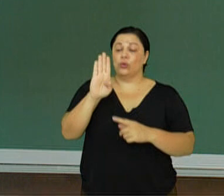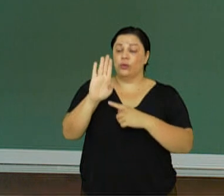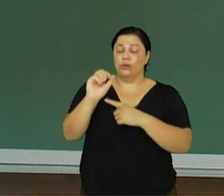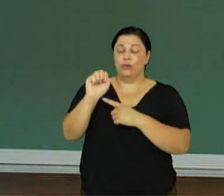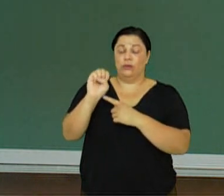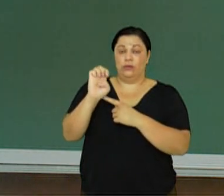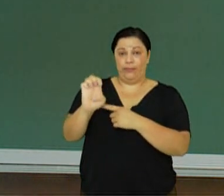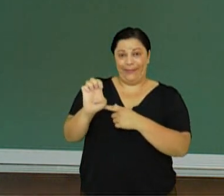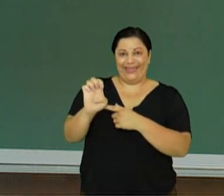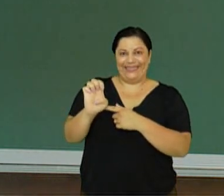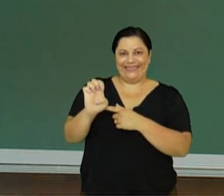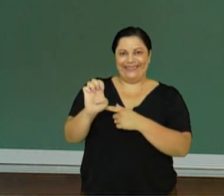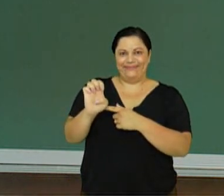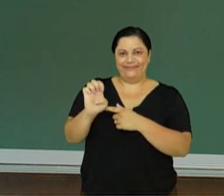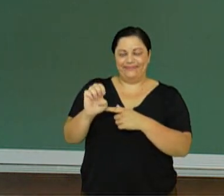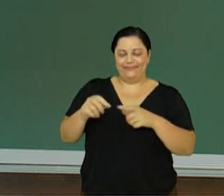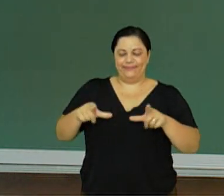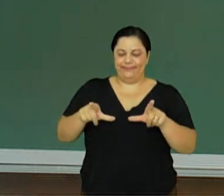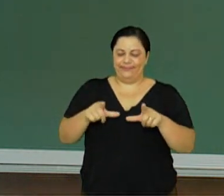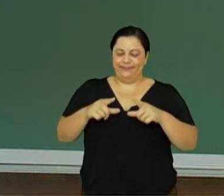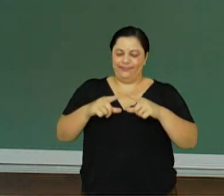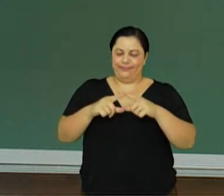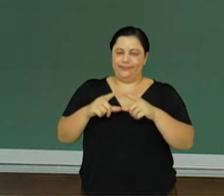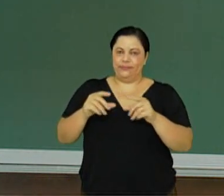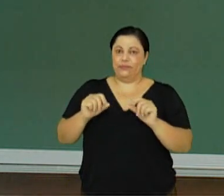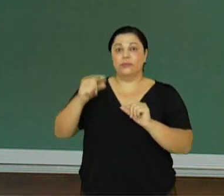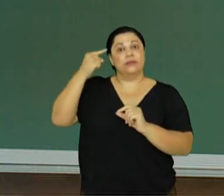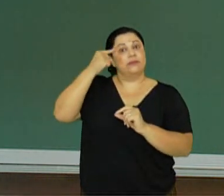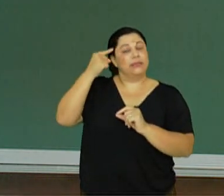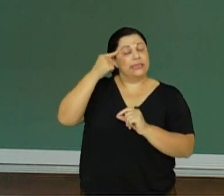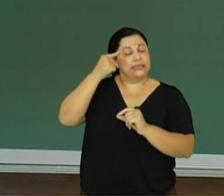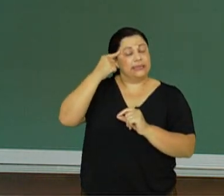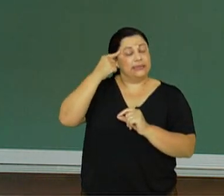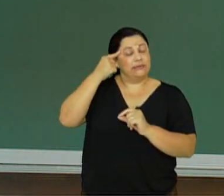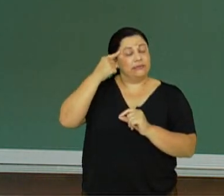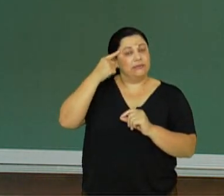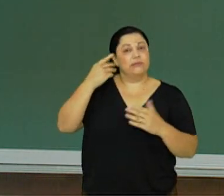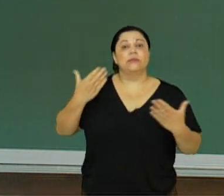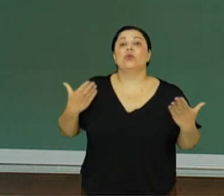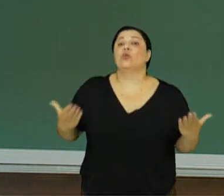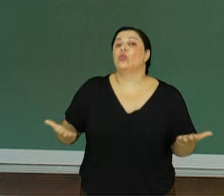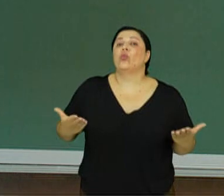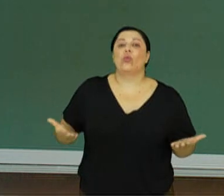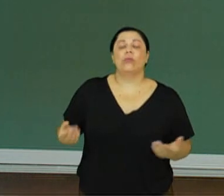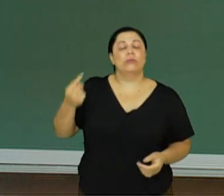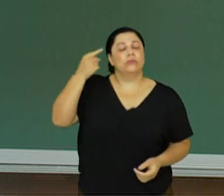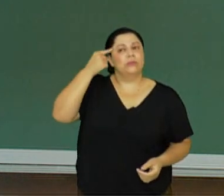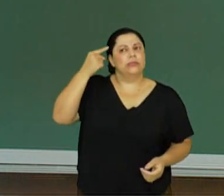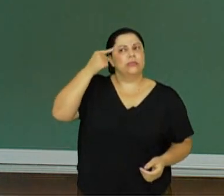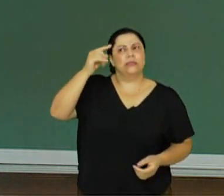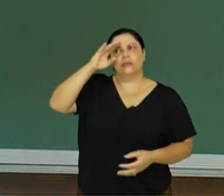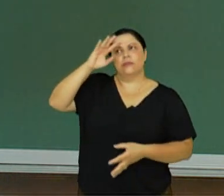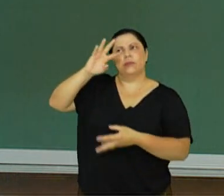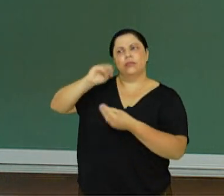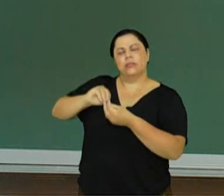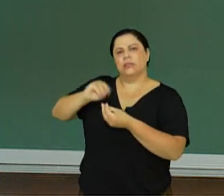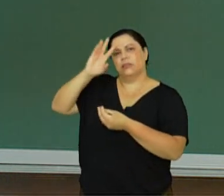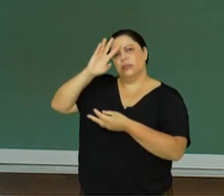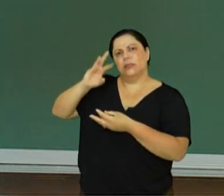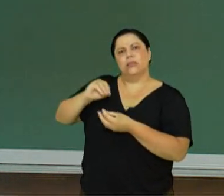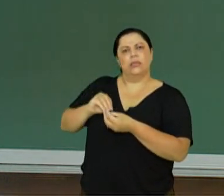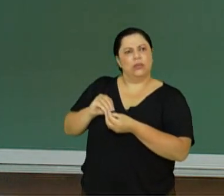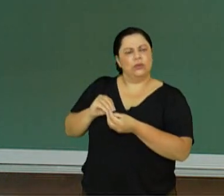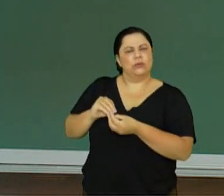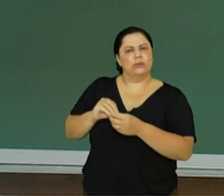interna, tá? Ou seja, a gente tem que começar a pensar. Bem, como é que eu posso pensar para resolver isso? Eu tenho